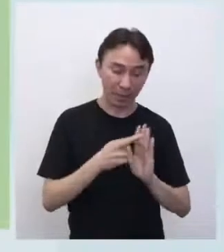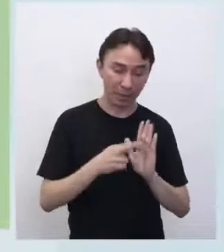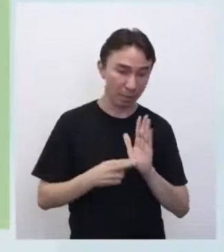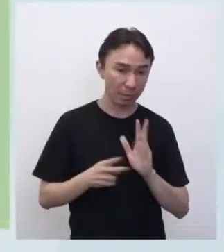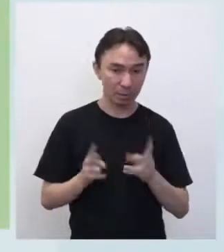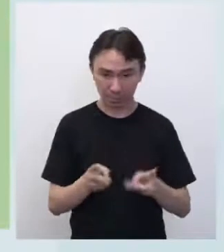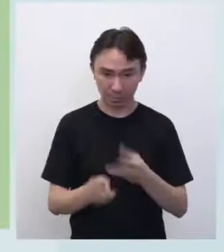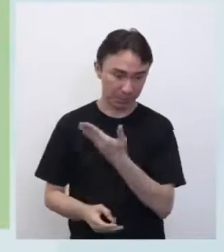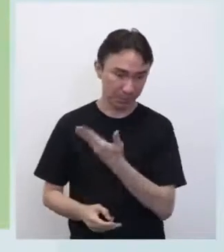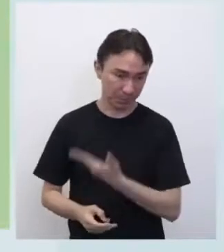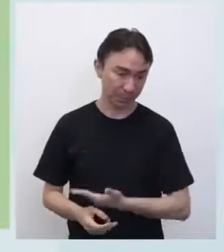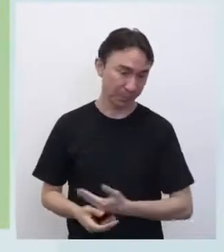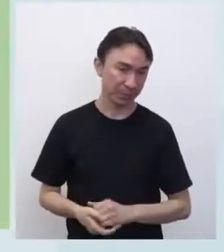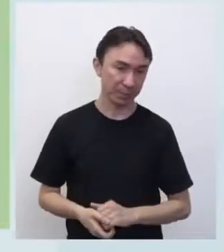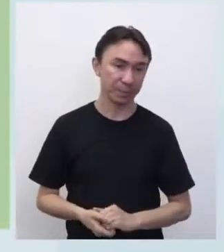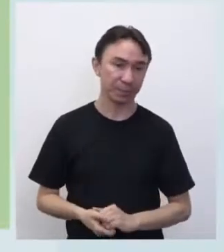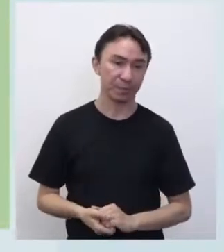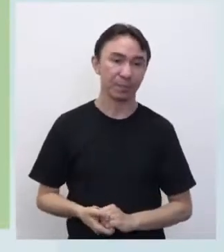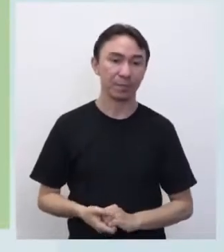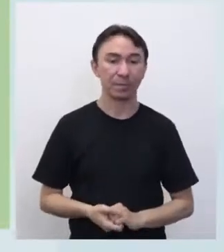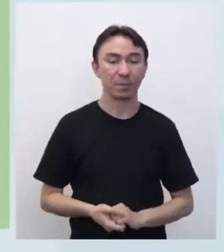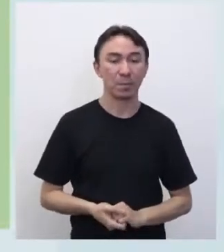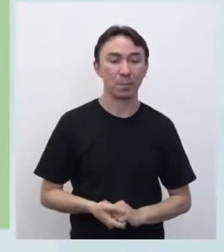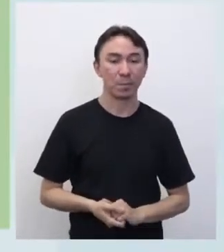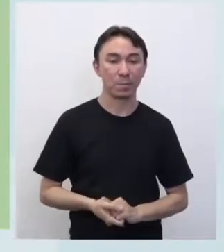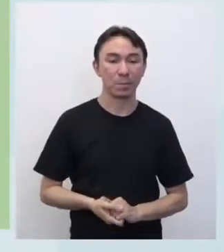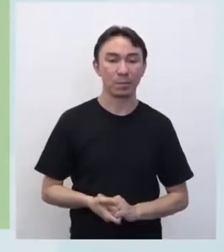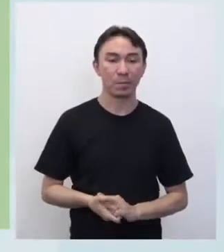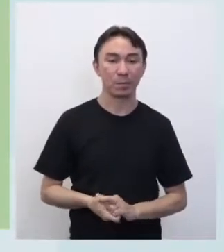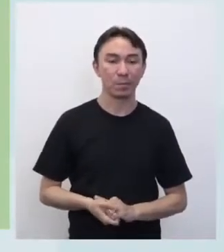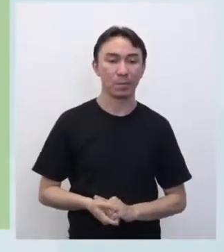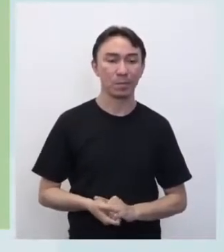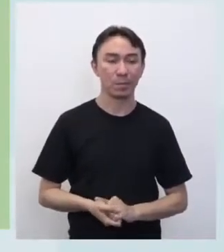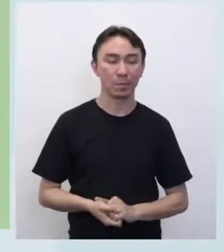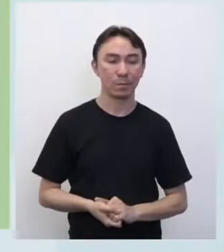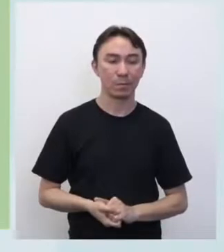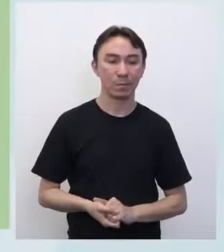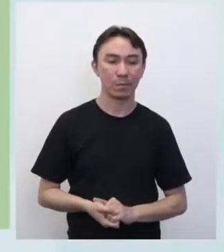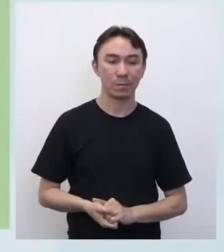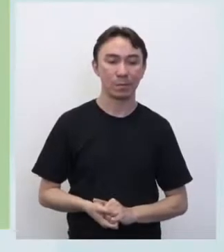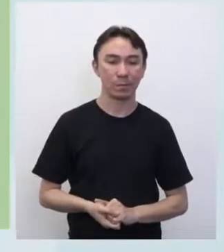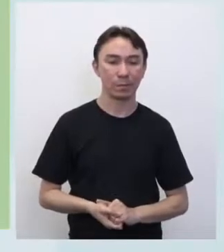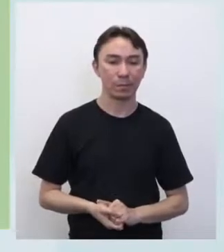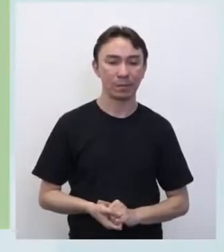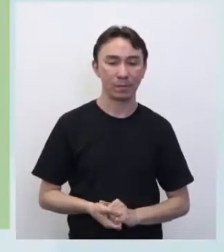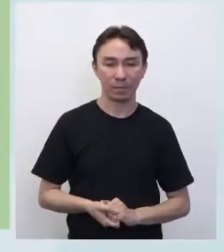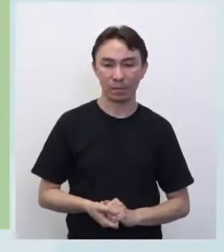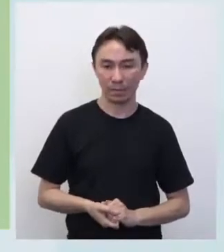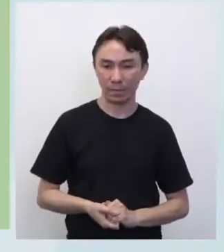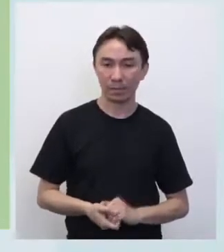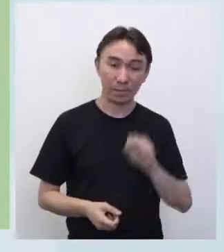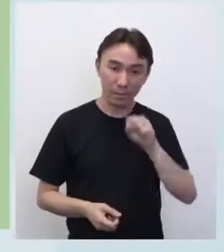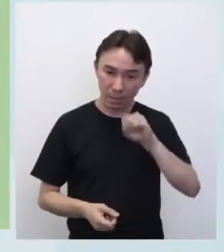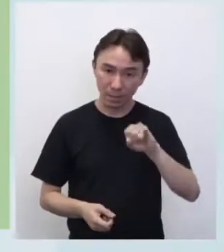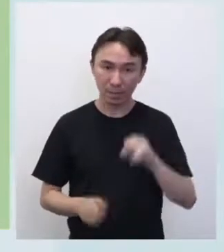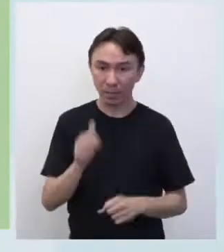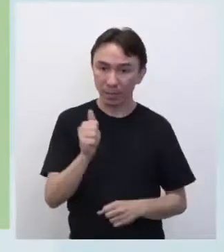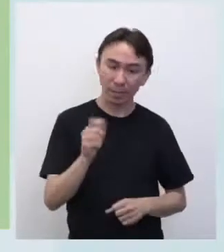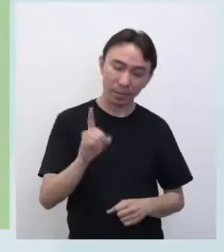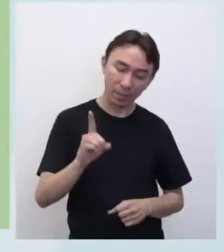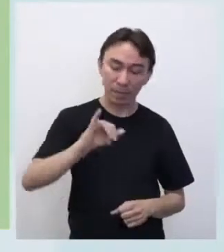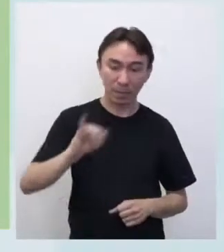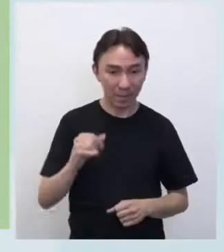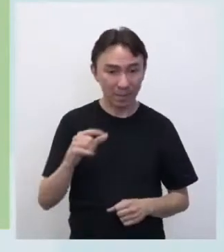in a consonant plus Y, cut Y and add I-E-R. Se um adjetivo terminar com consoante